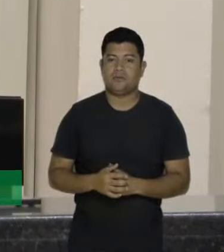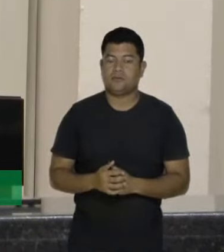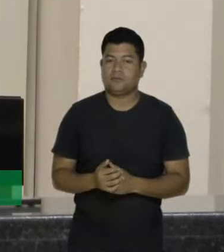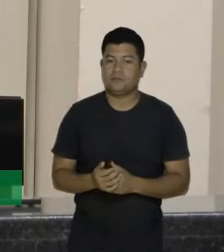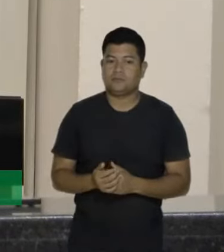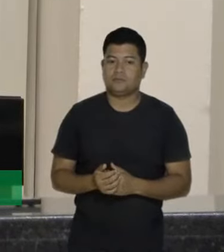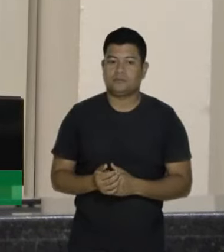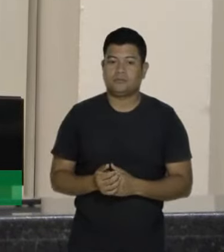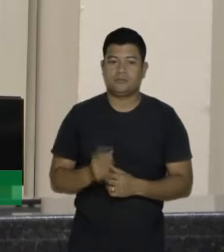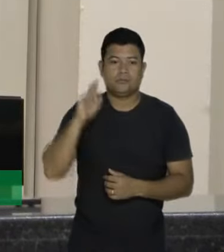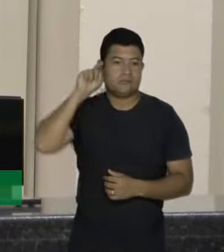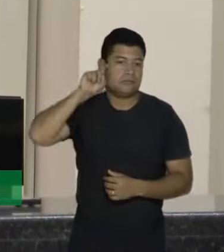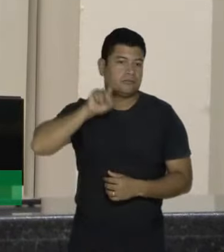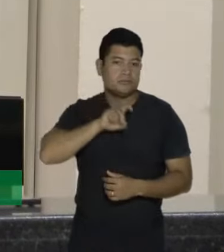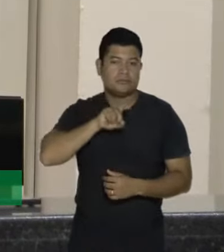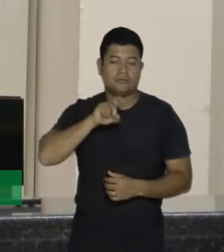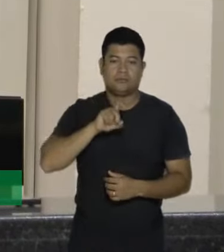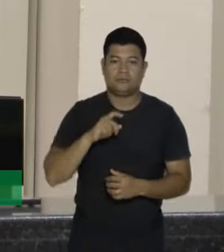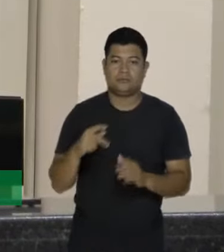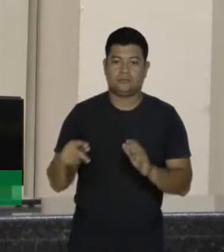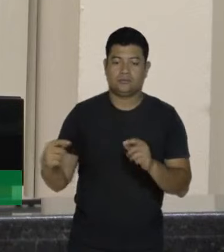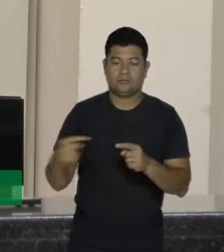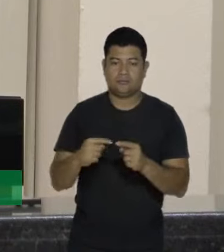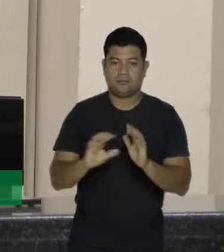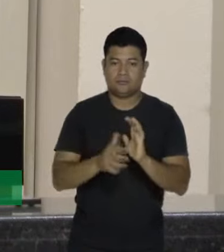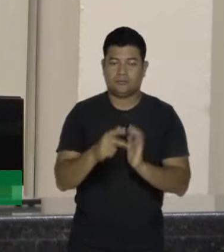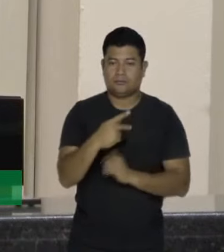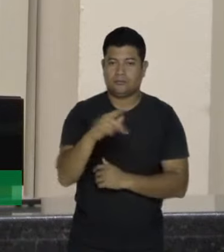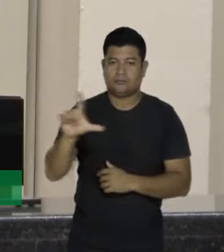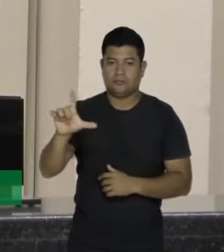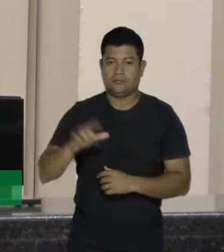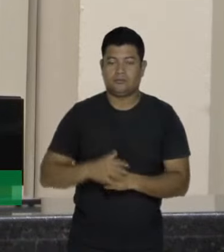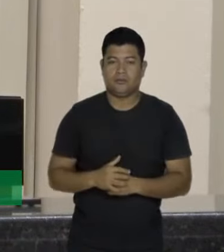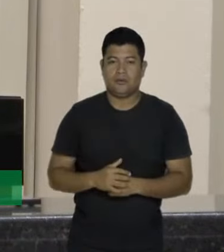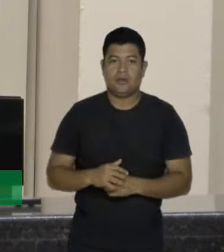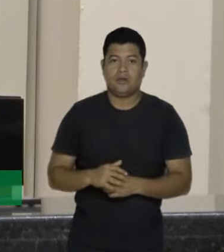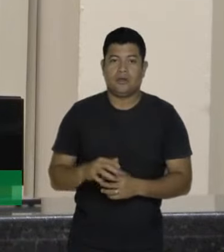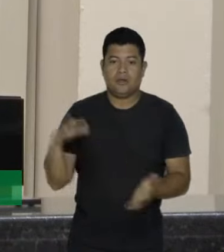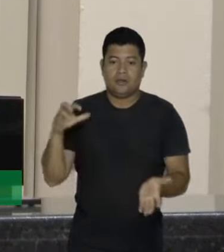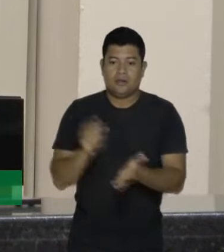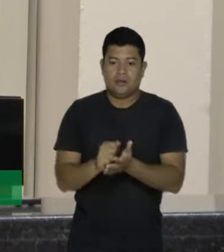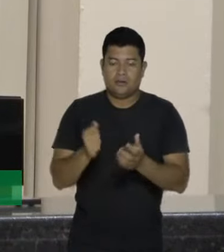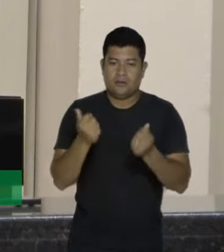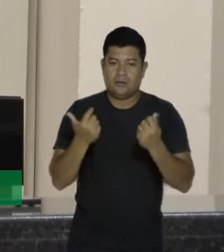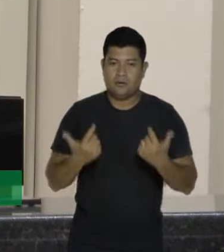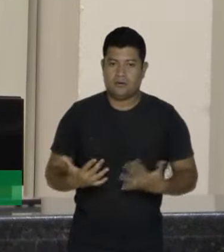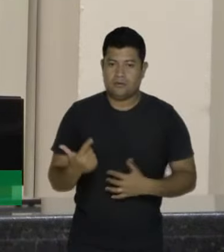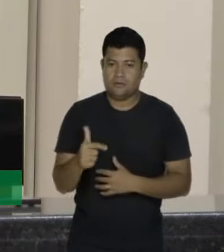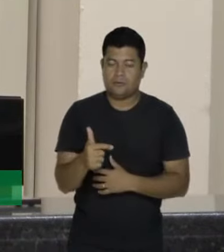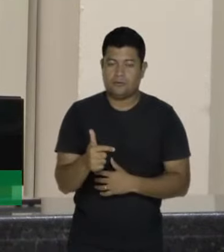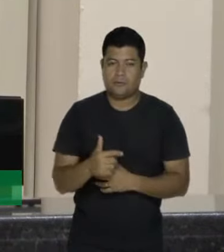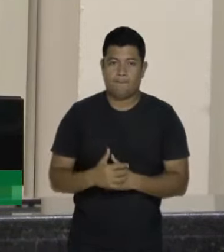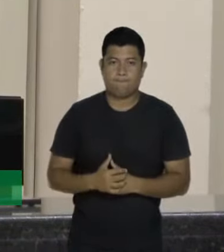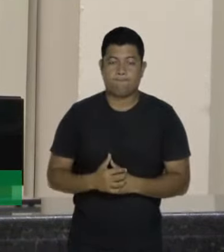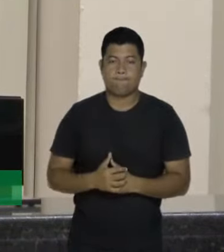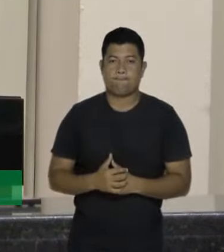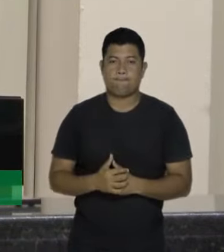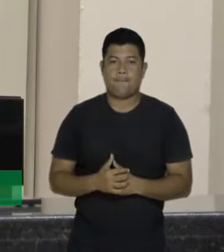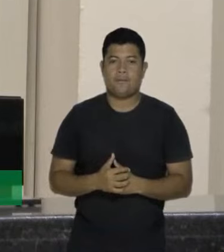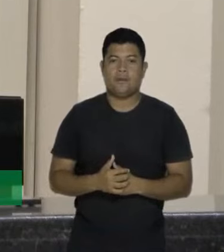explicações pessoais, não houveram oradores inscritos. Nada mais havendo a tratar, e antes de encerrar a sessão, o senhor